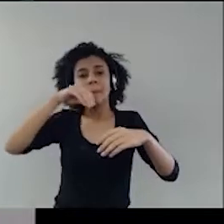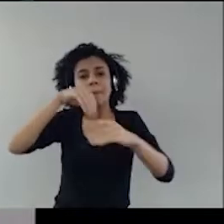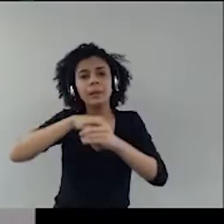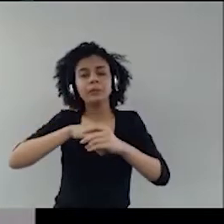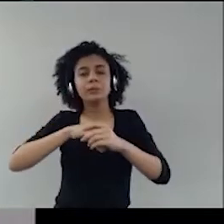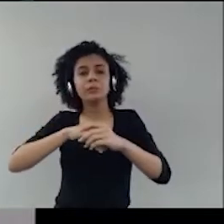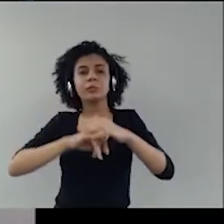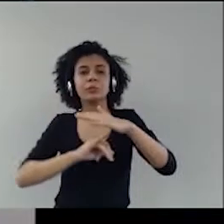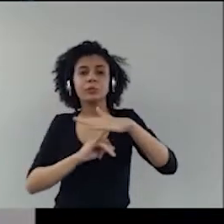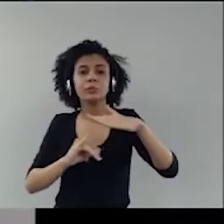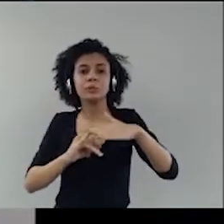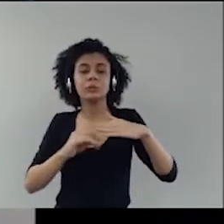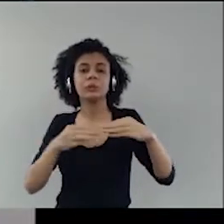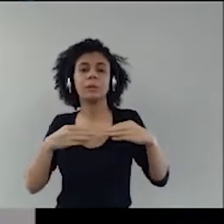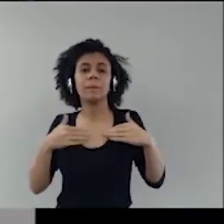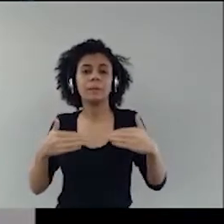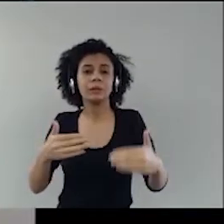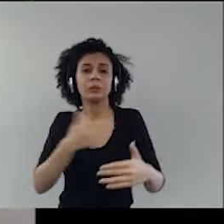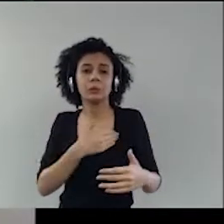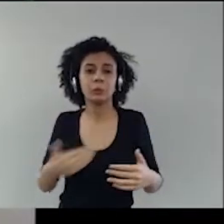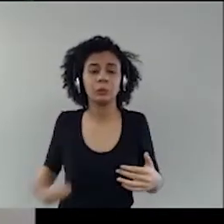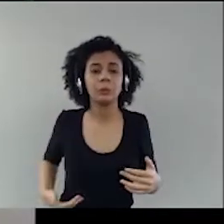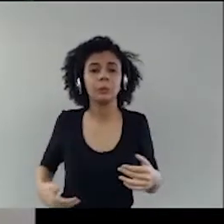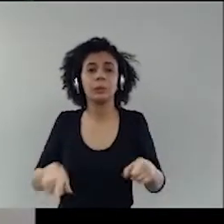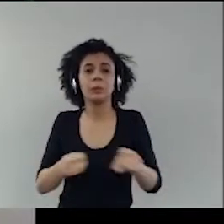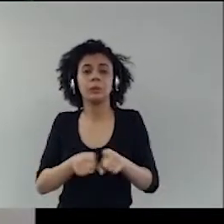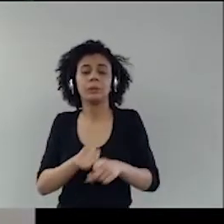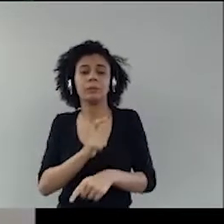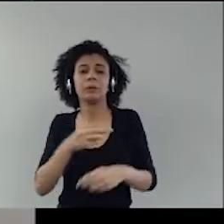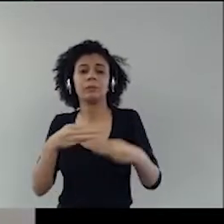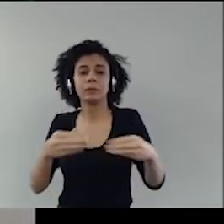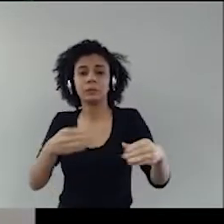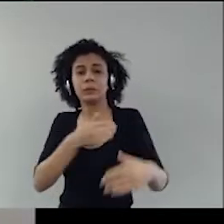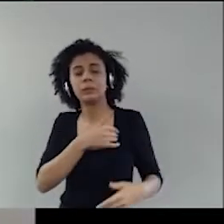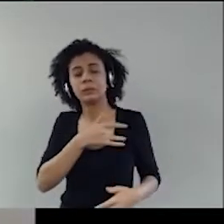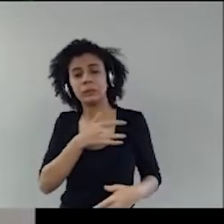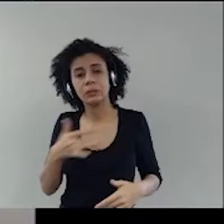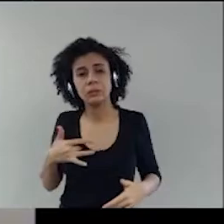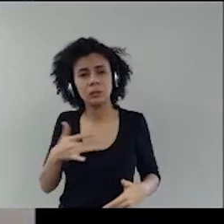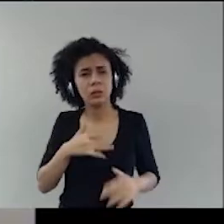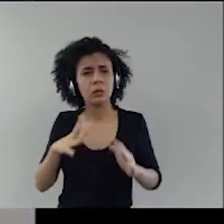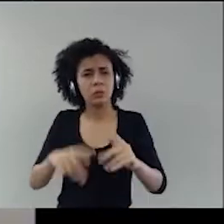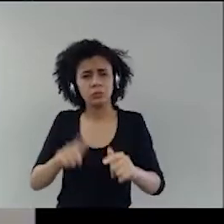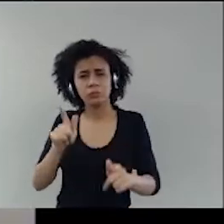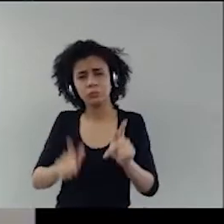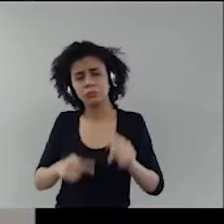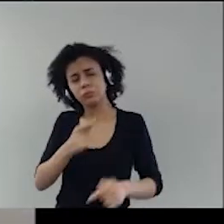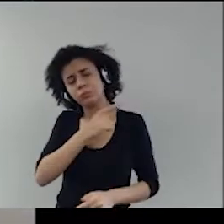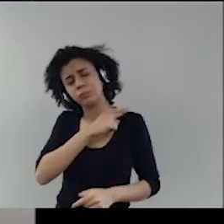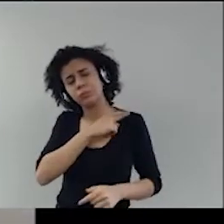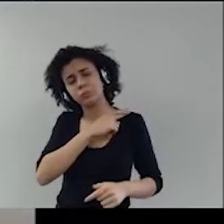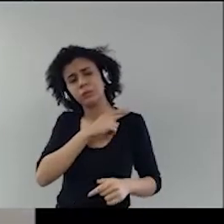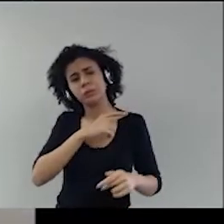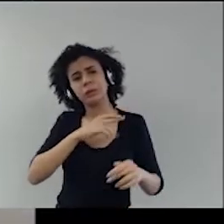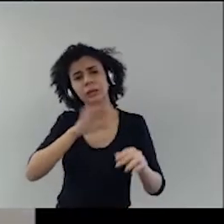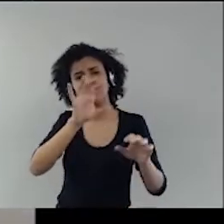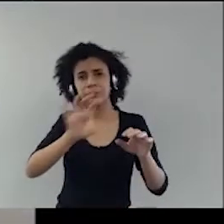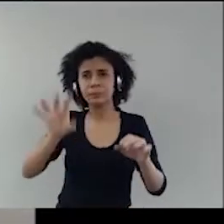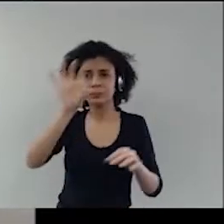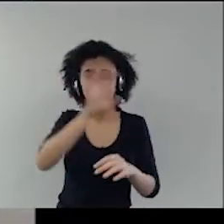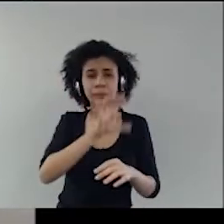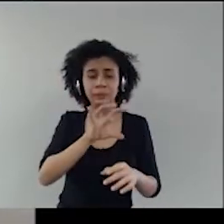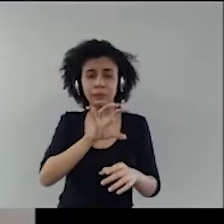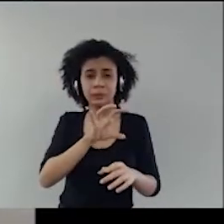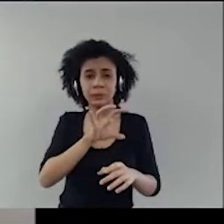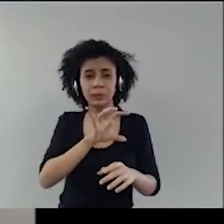interinstitucional do Ministério Público, do Ministério da Saúde e de todos os gestores estaduais e municipais, representados especialmente pelo CONAS